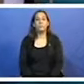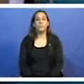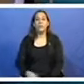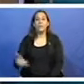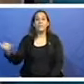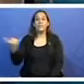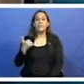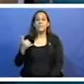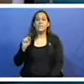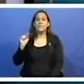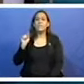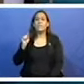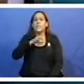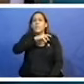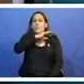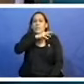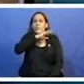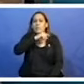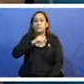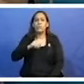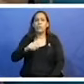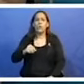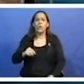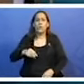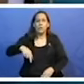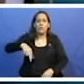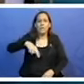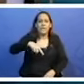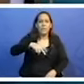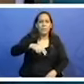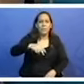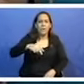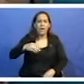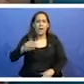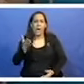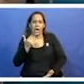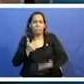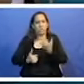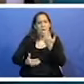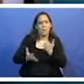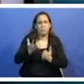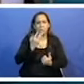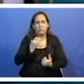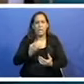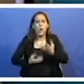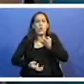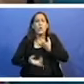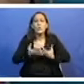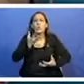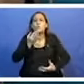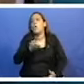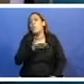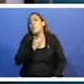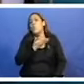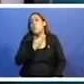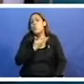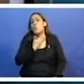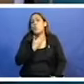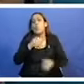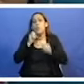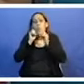Diga-me que bicho é esse? Caminha dando sopapo, come brasa, engole fogo, canta feio e bate papo,